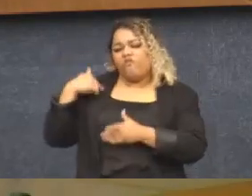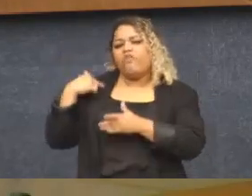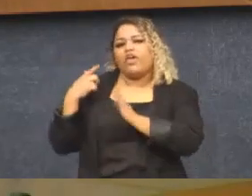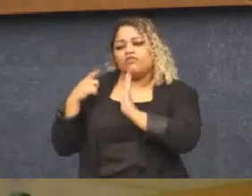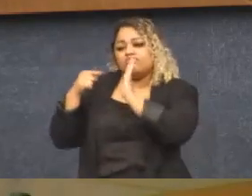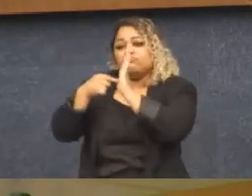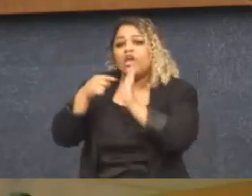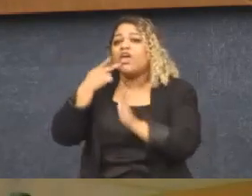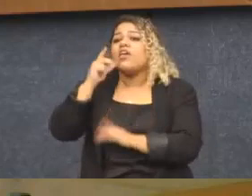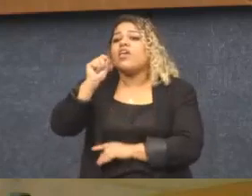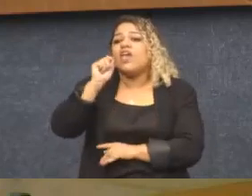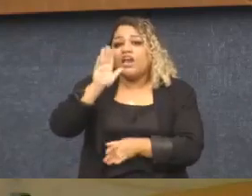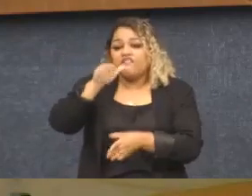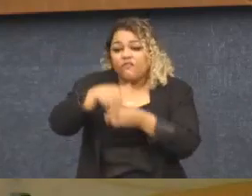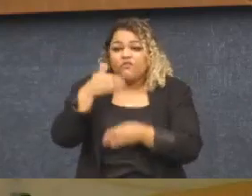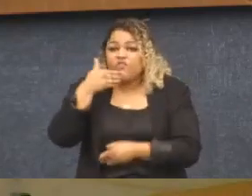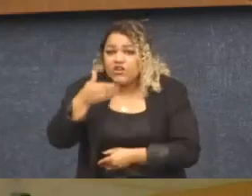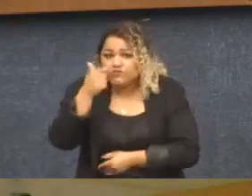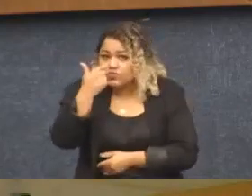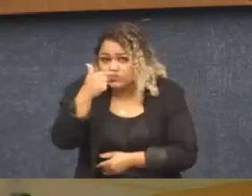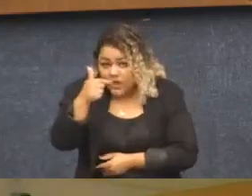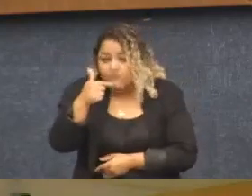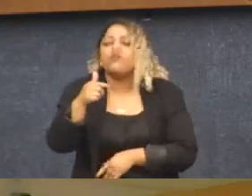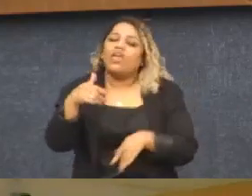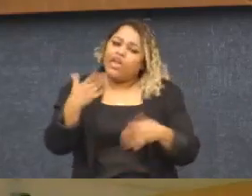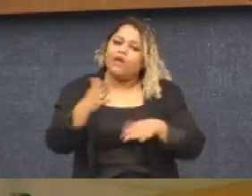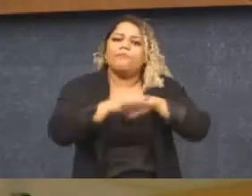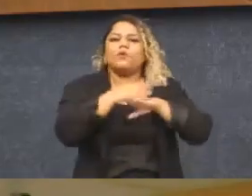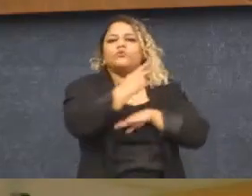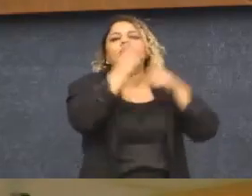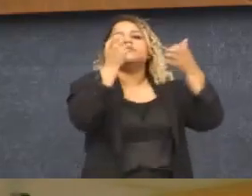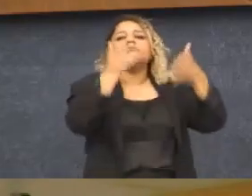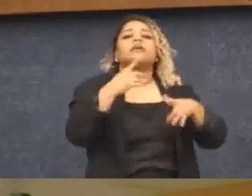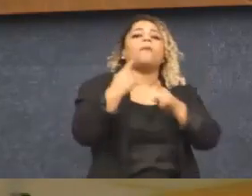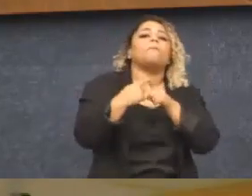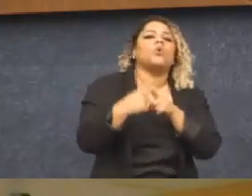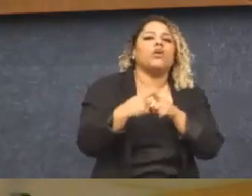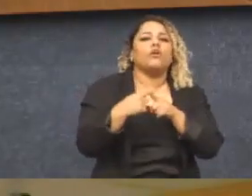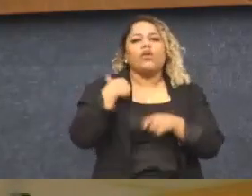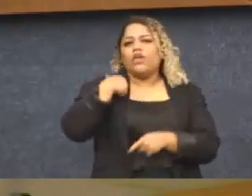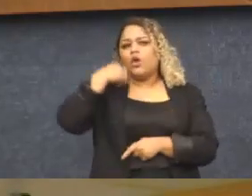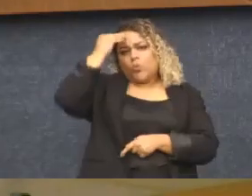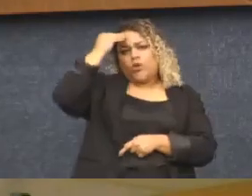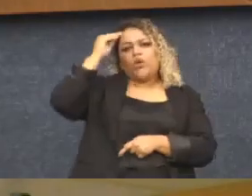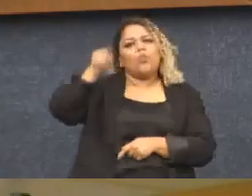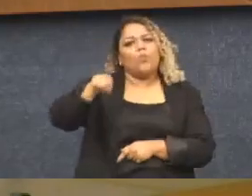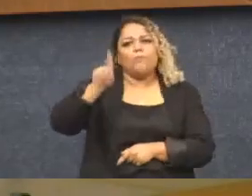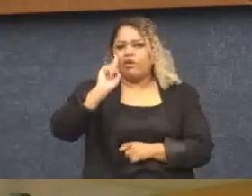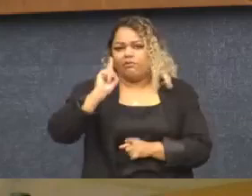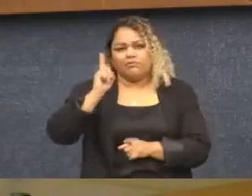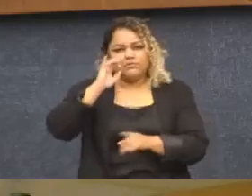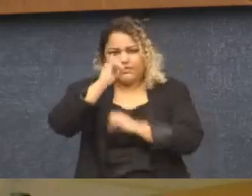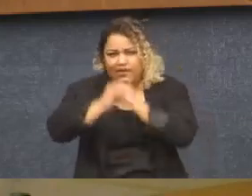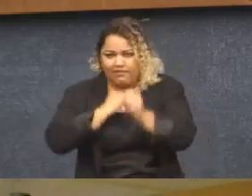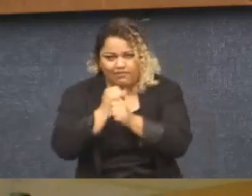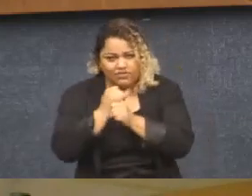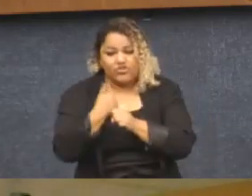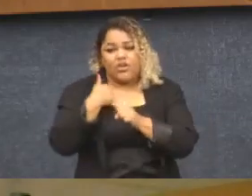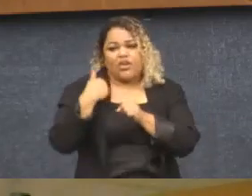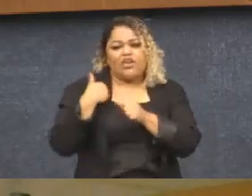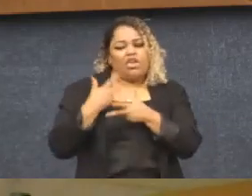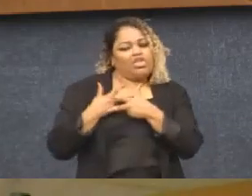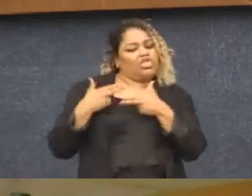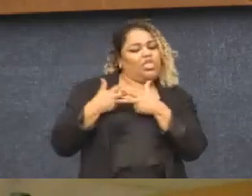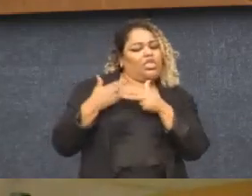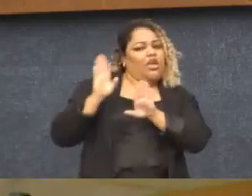explique, porque eu votei favoravelmente. Não deixei de votar, não culpei a internet, não fui agente oculto